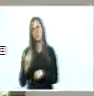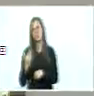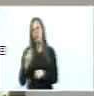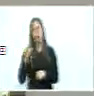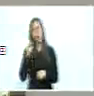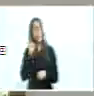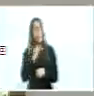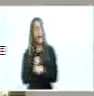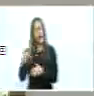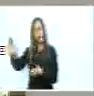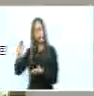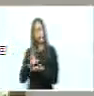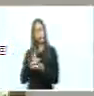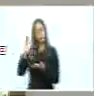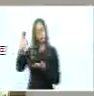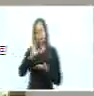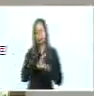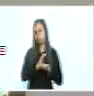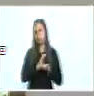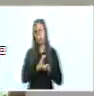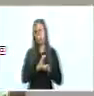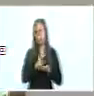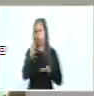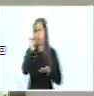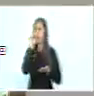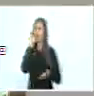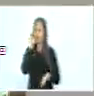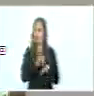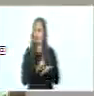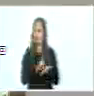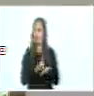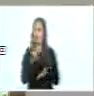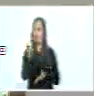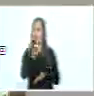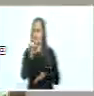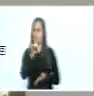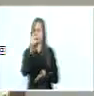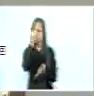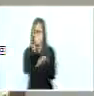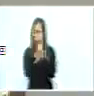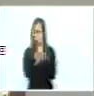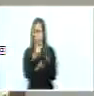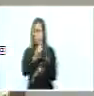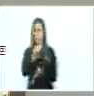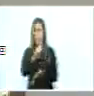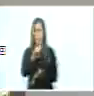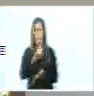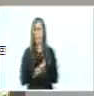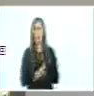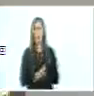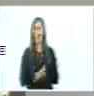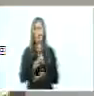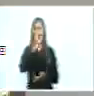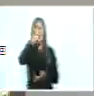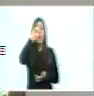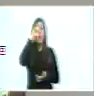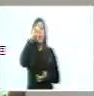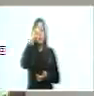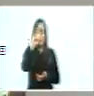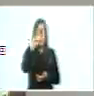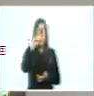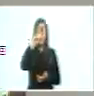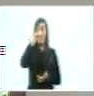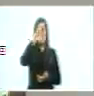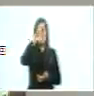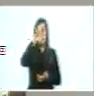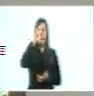arrecadar. São dados não oficiais, a Supran da Zona da Mata é cerca de 80F, autorizações ambientais